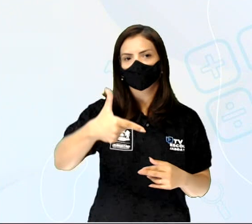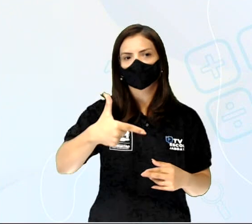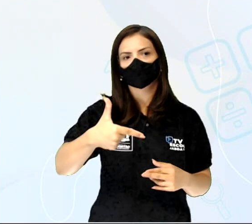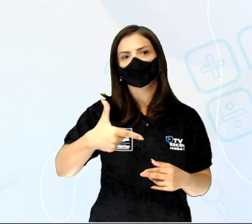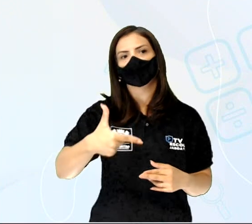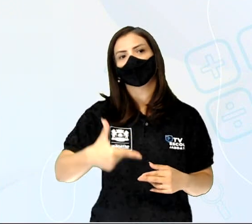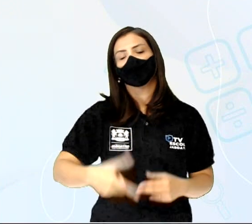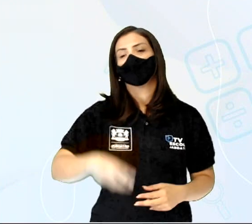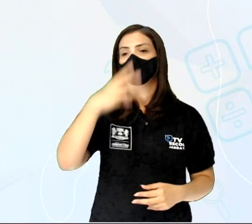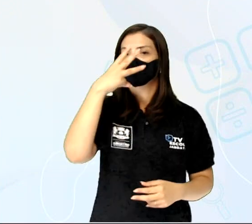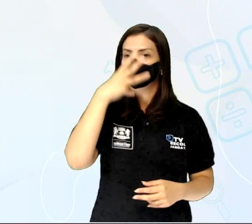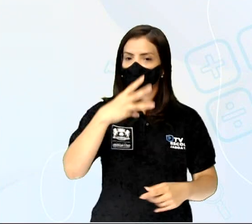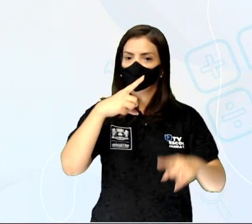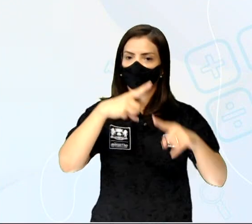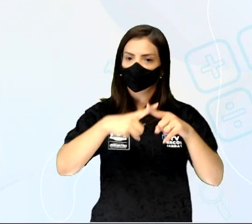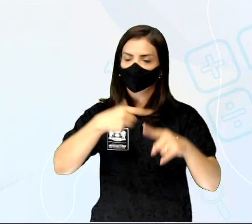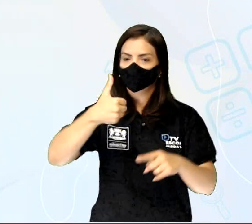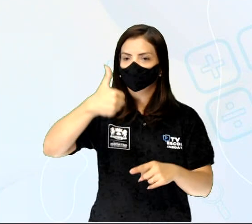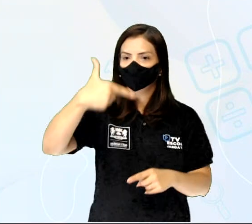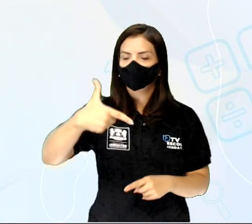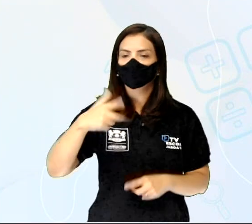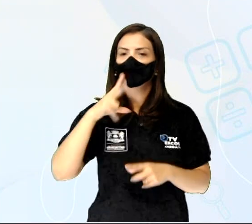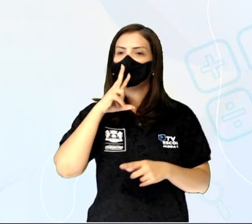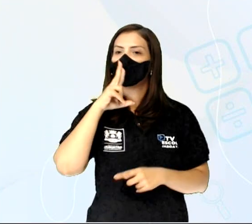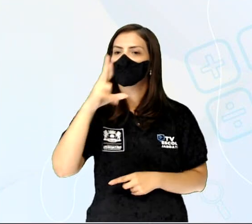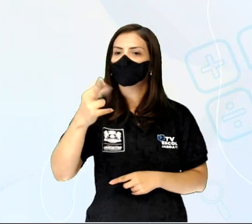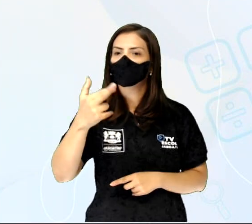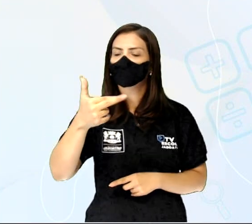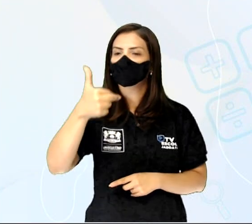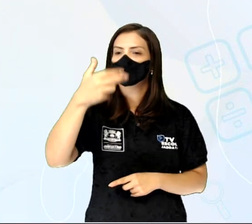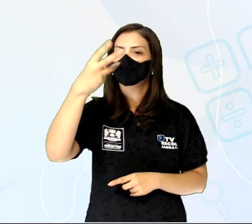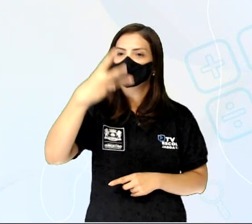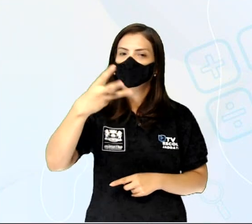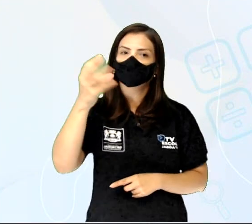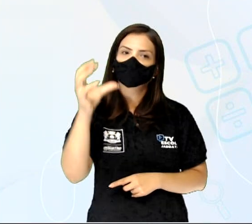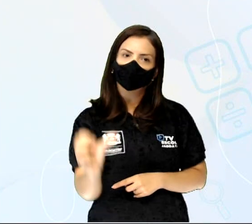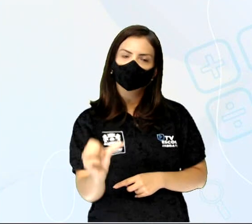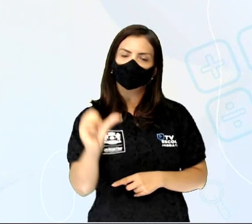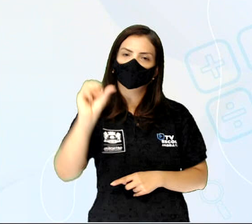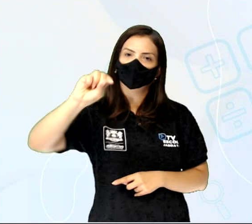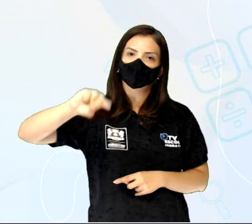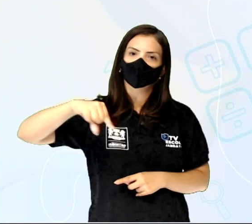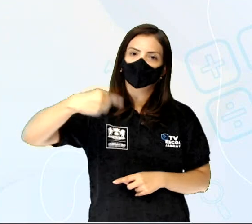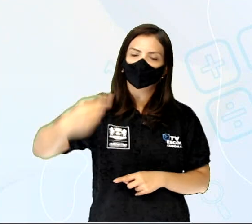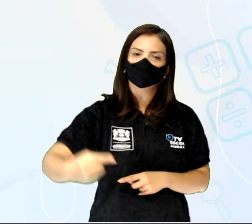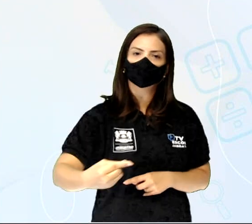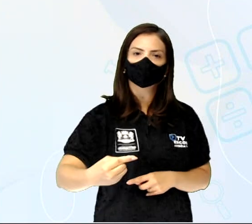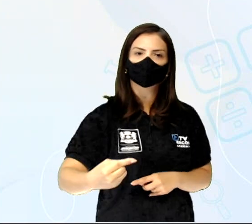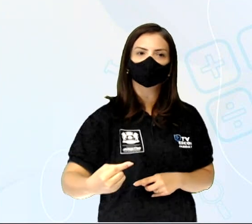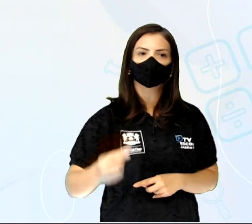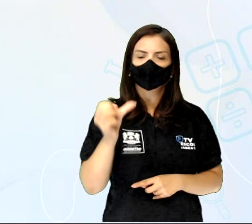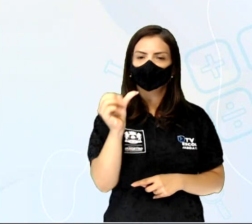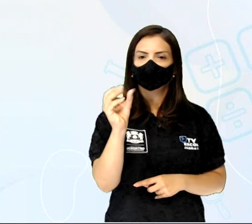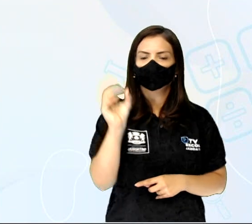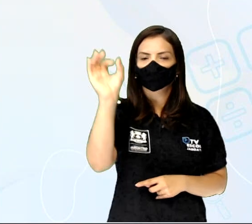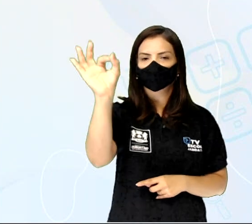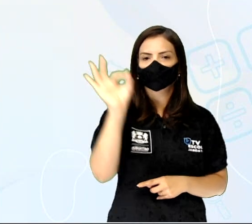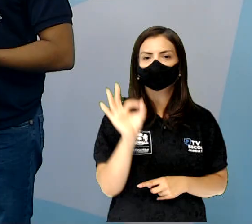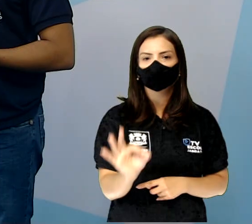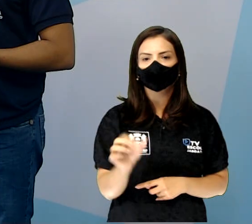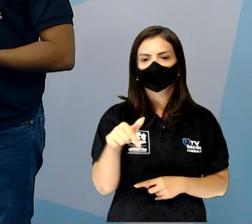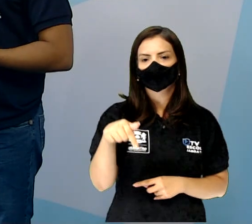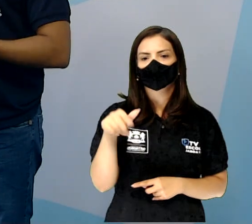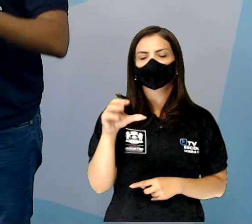quê? 36. Beleza? E a próxima? 60% de 70. Também não explicou,